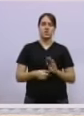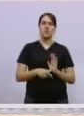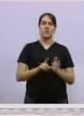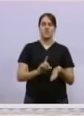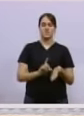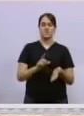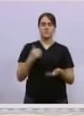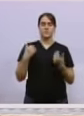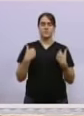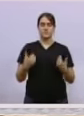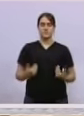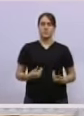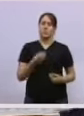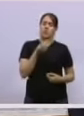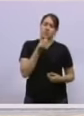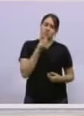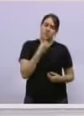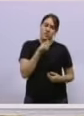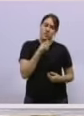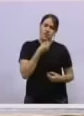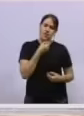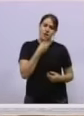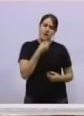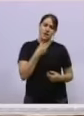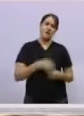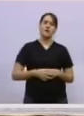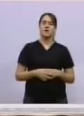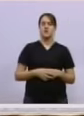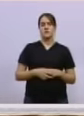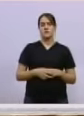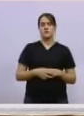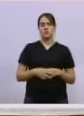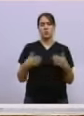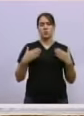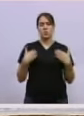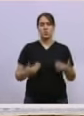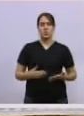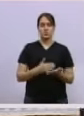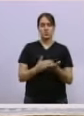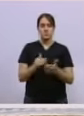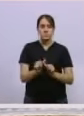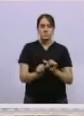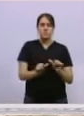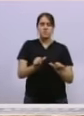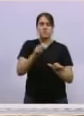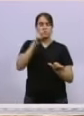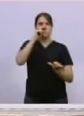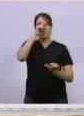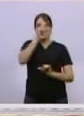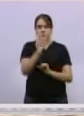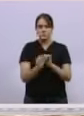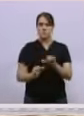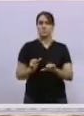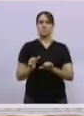flácido. No processo de você fazer exercício físico, aquilo se restabelece um pouquinho mais forte do que antes.